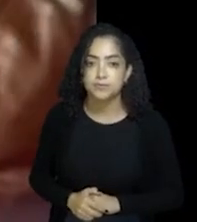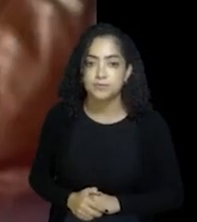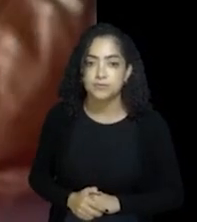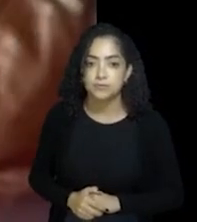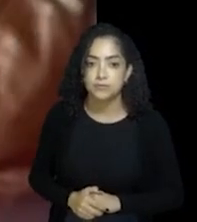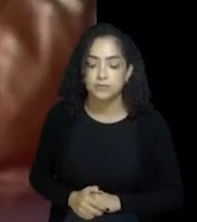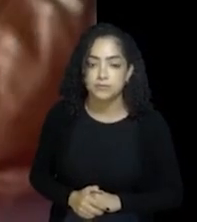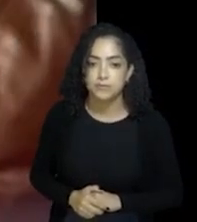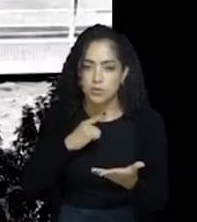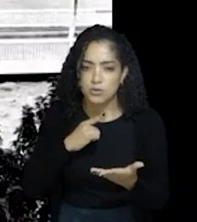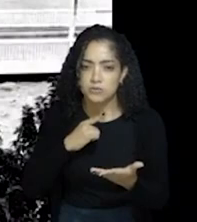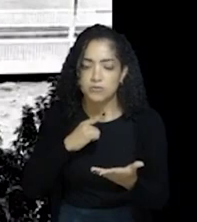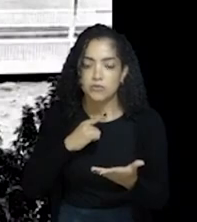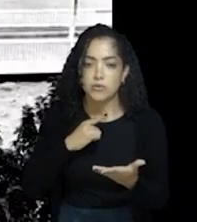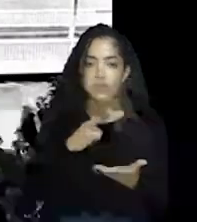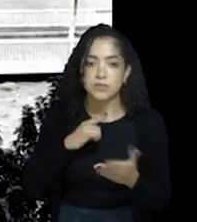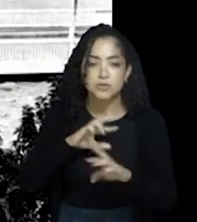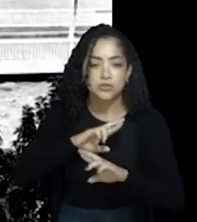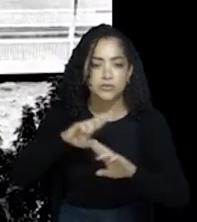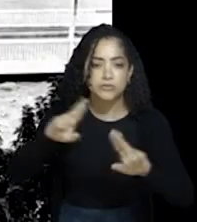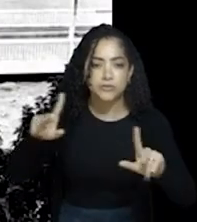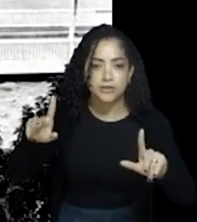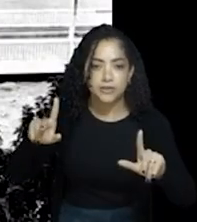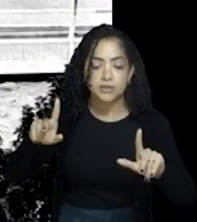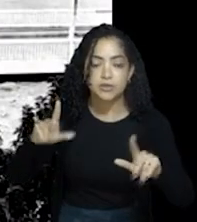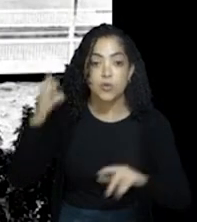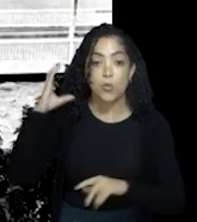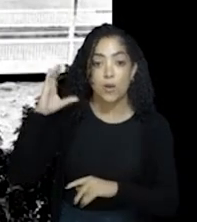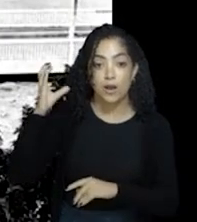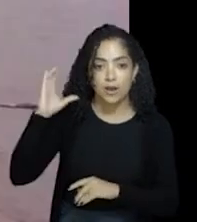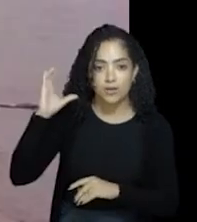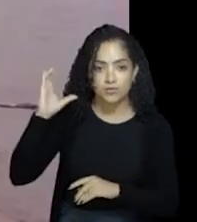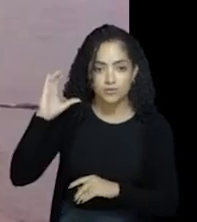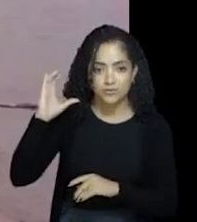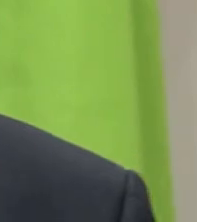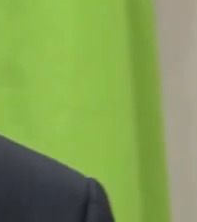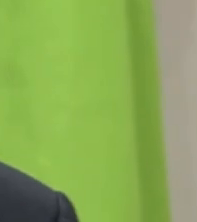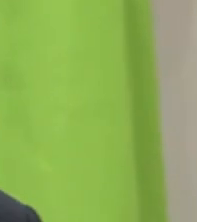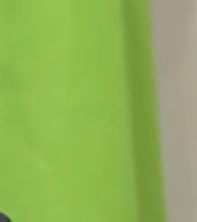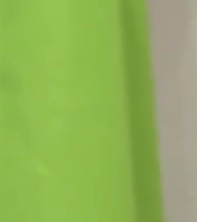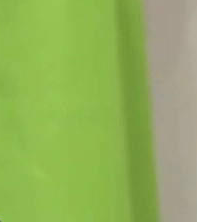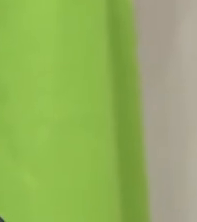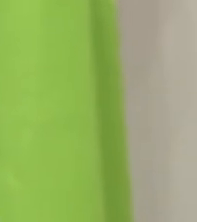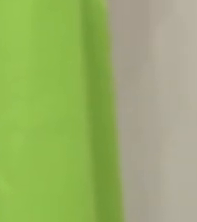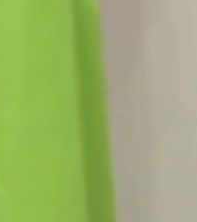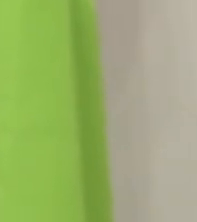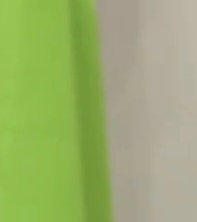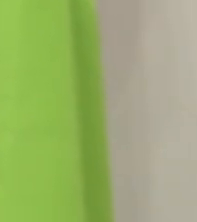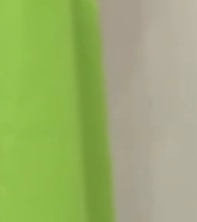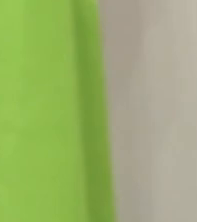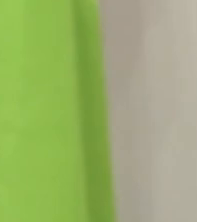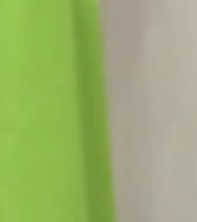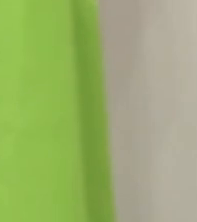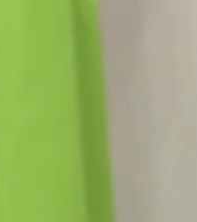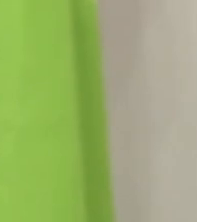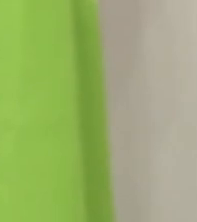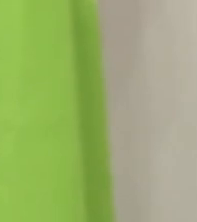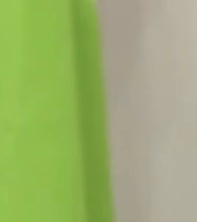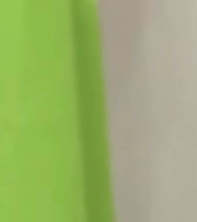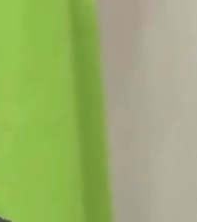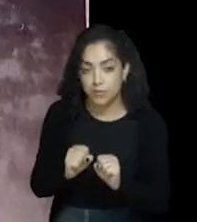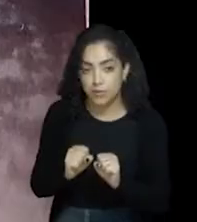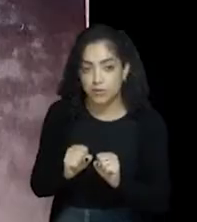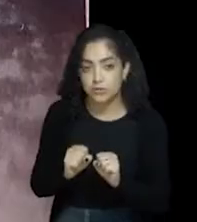dias e que os dois eventos colaboraram para o profissionalismo do trabalho de prevenção a catástrofes naturais